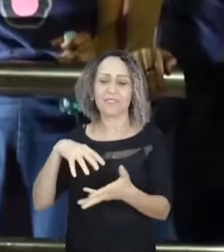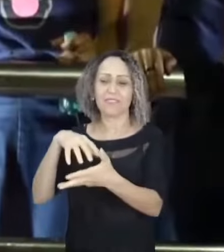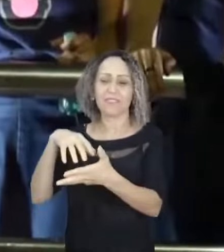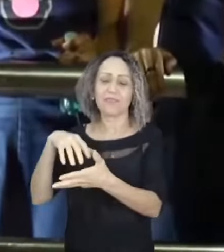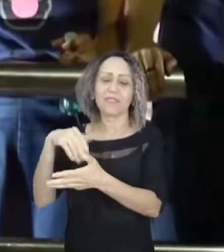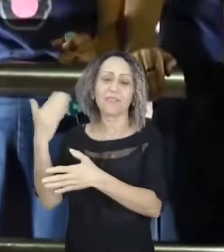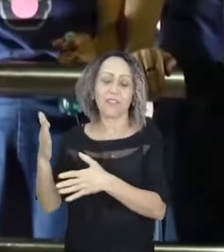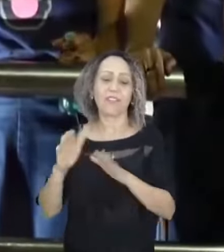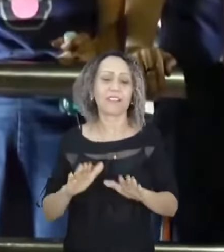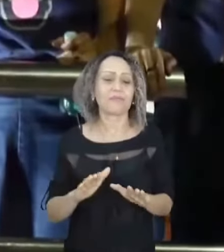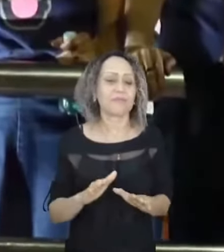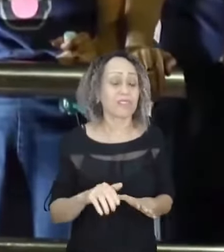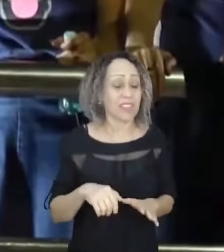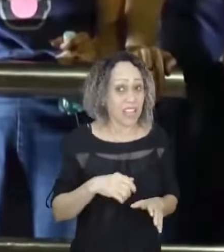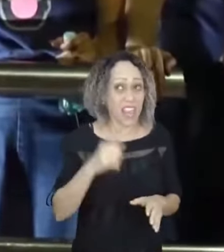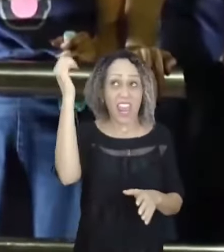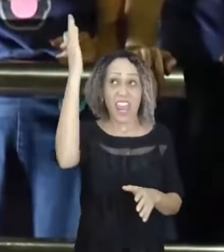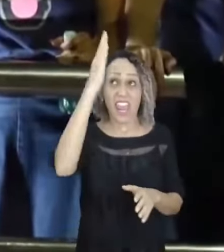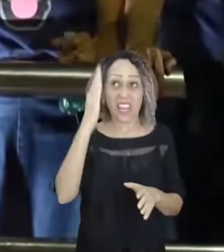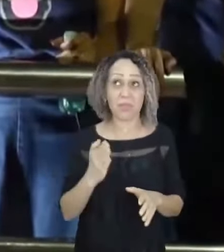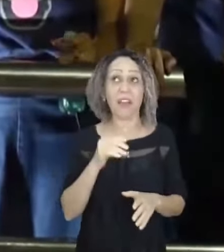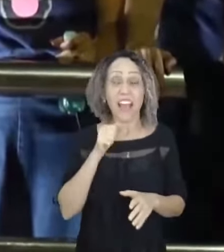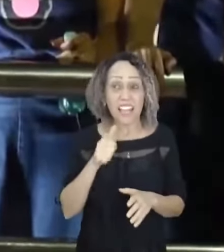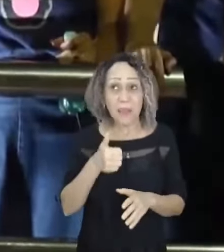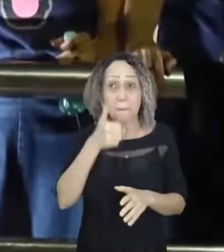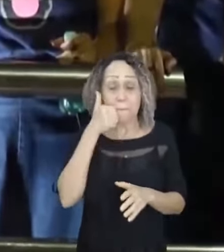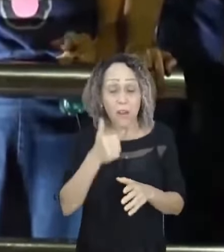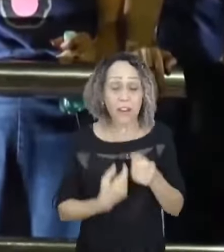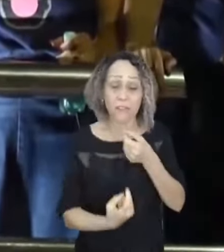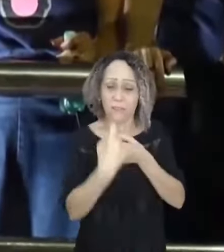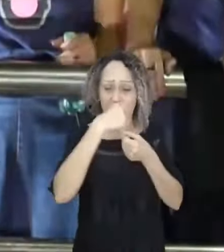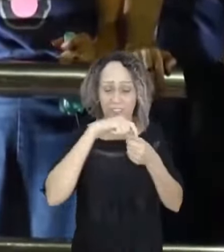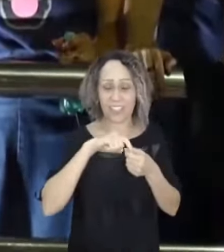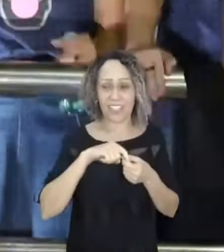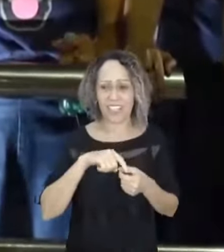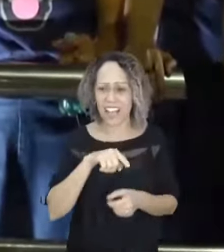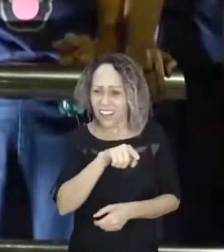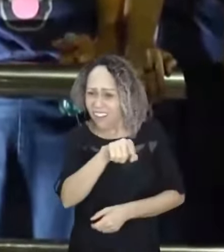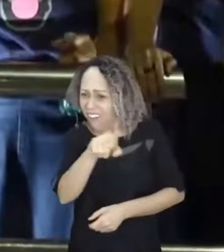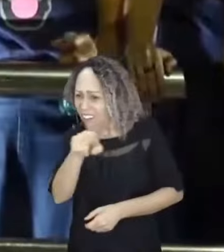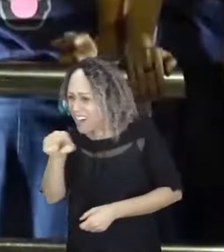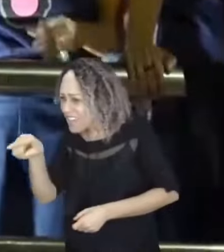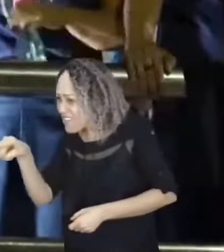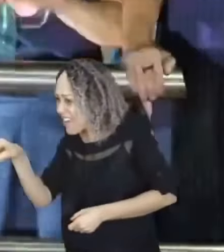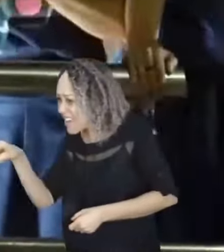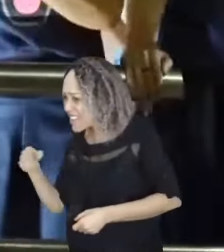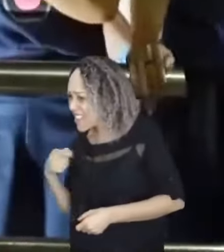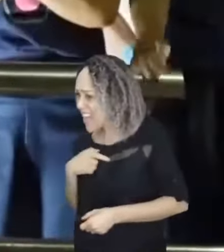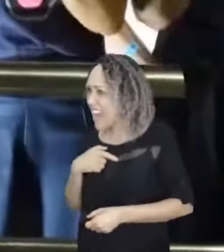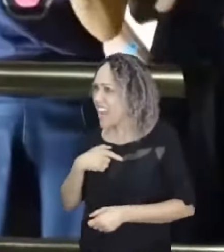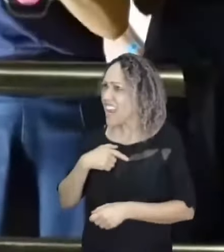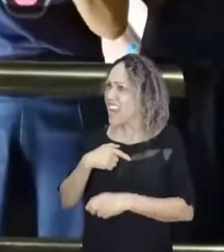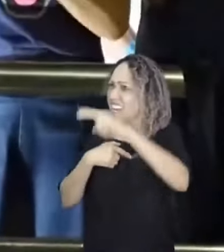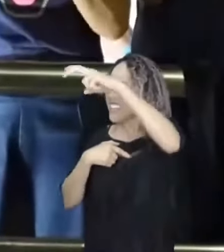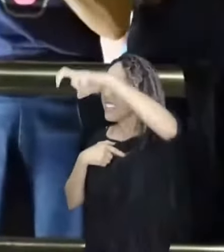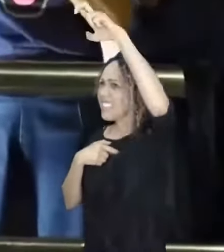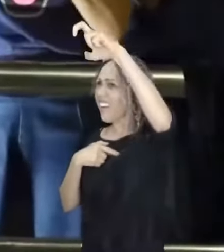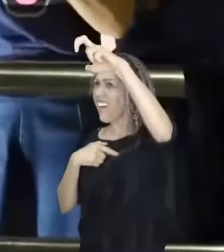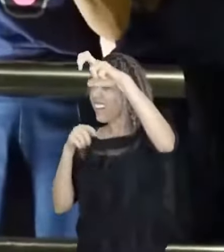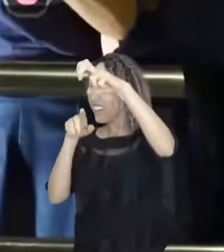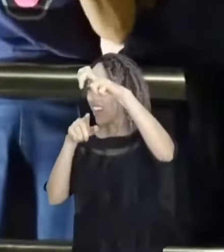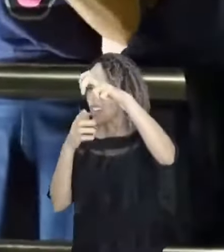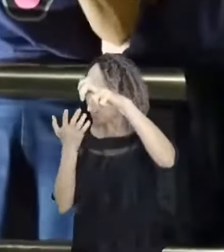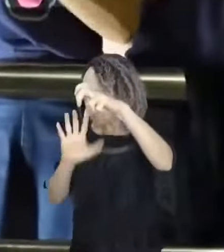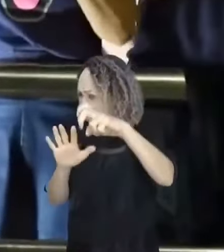do Nordeste, se prepare, porque o Nordeste vai continuar sendo tratado com respeito e com decência.